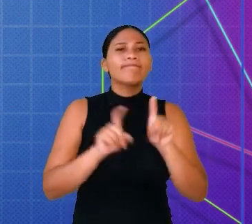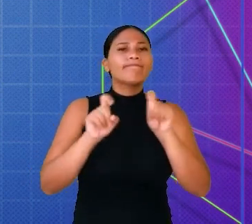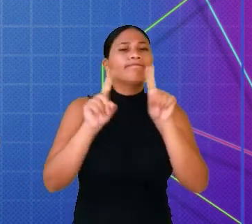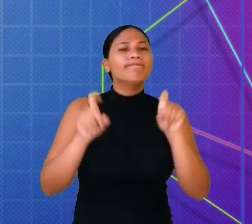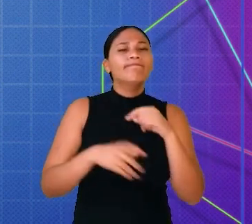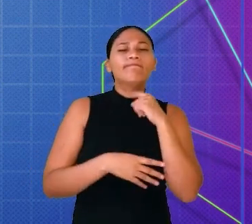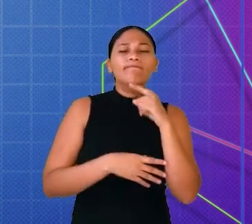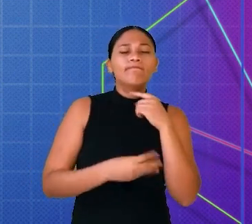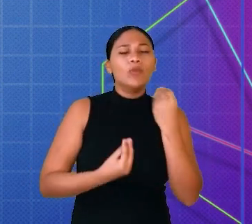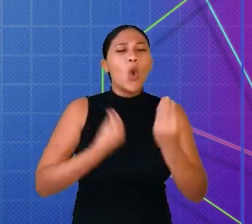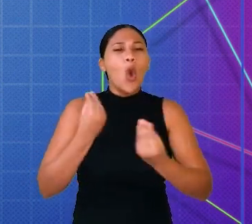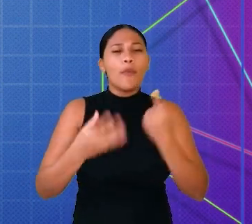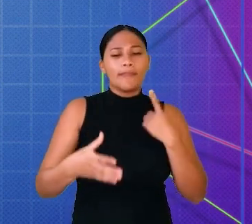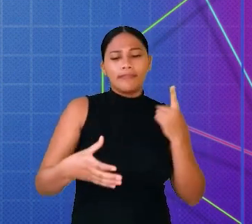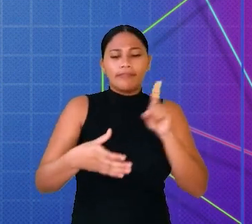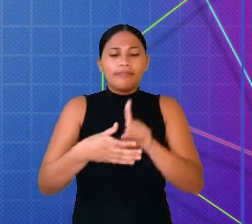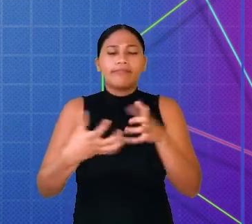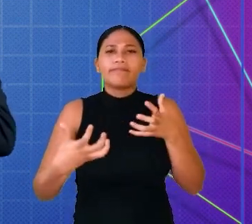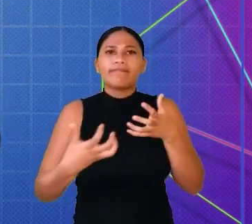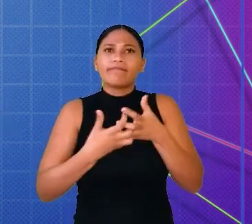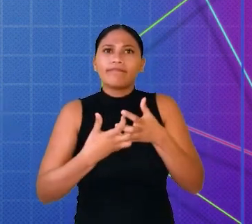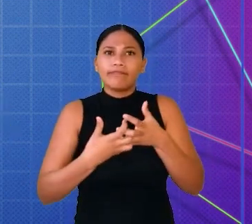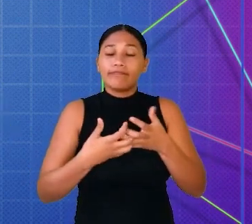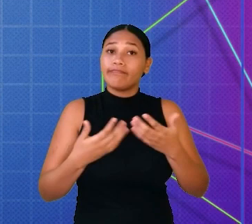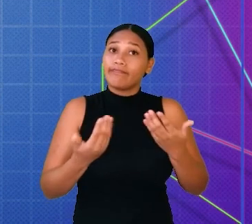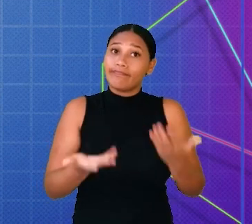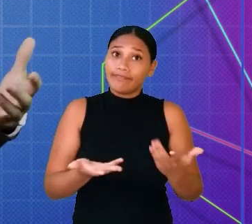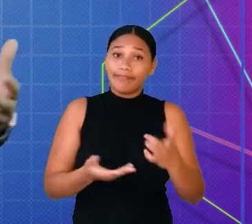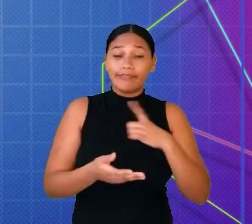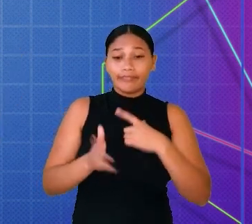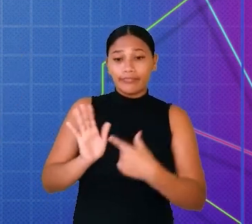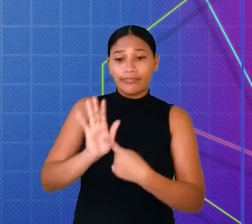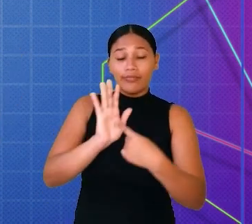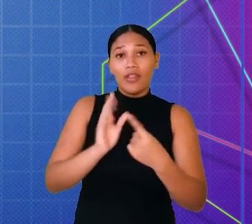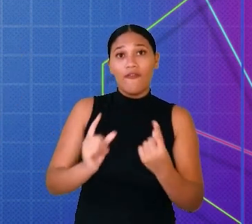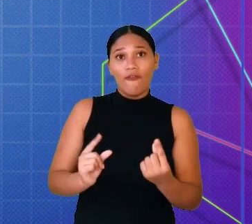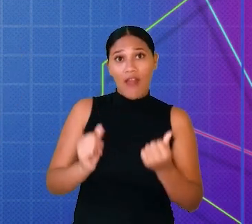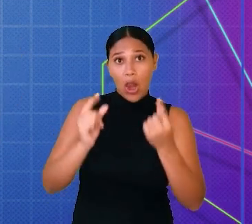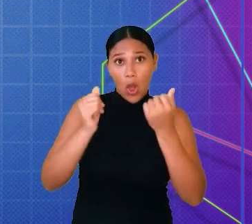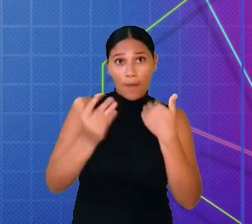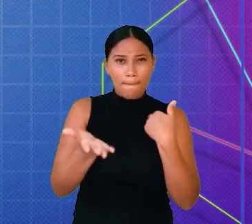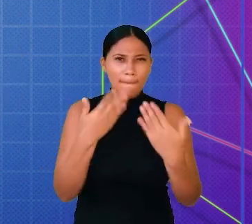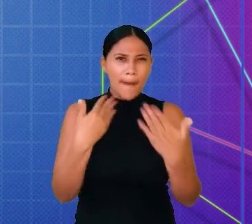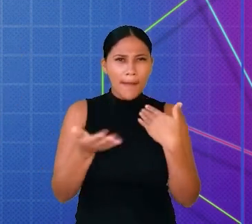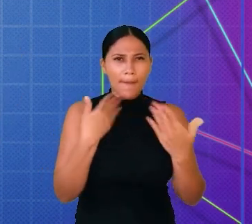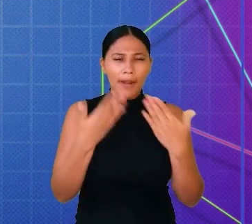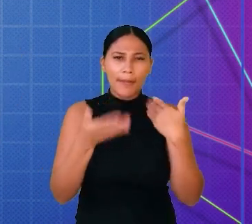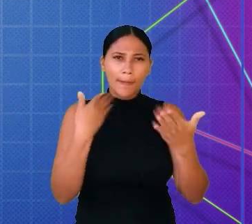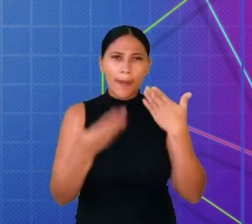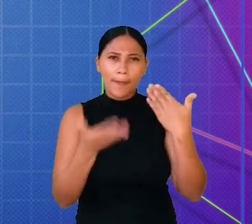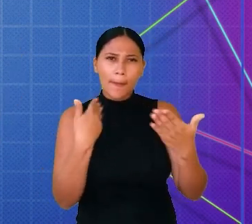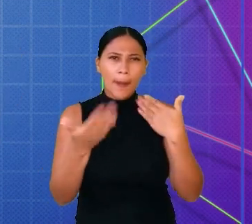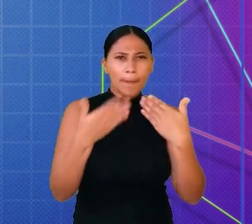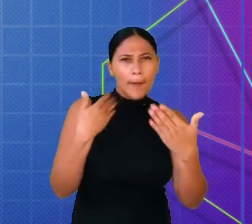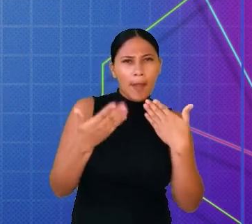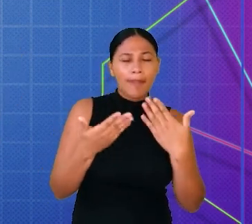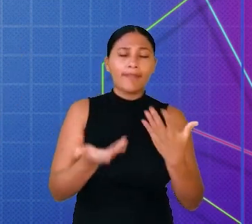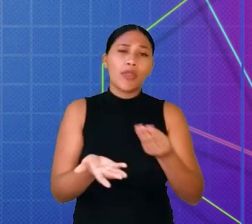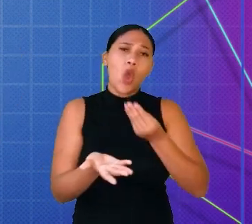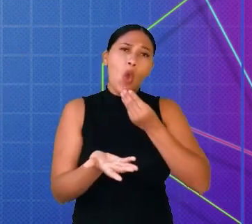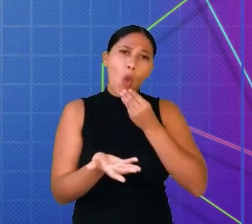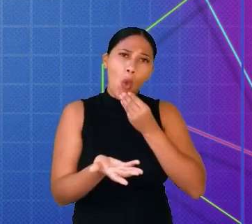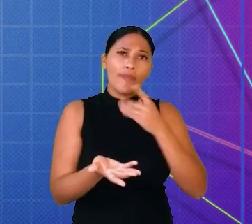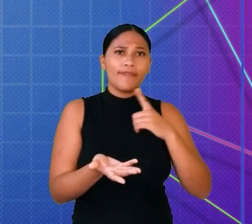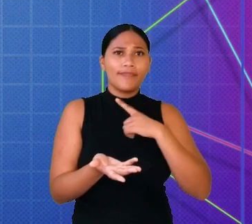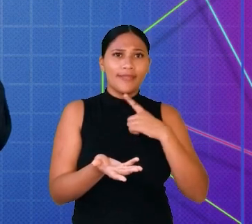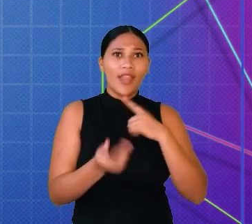expoente, fica uma questão: como podemos nos encaixar nesse mercado? Bom, quando trazemos os valores para a mesa de discussão, é evidente que estamos